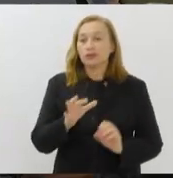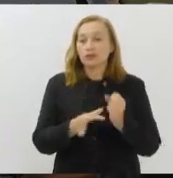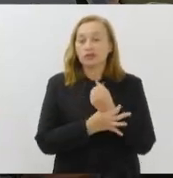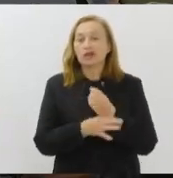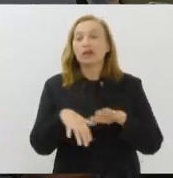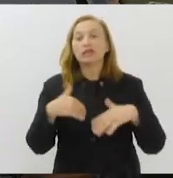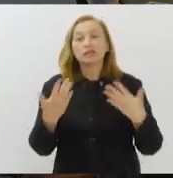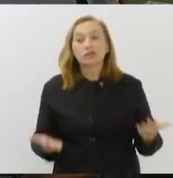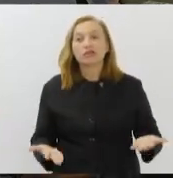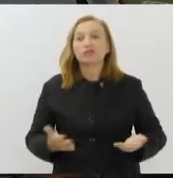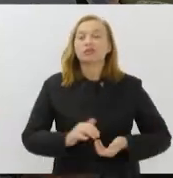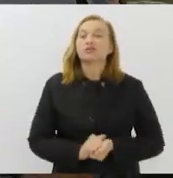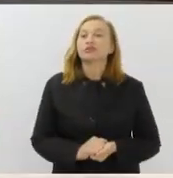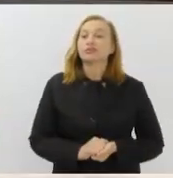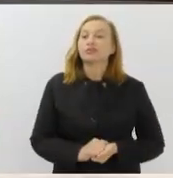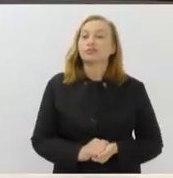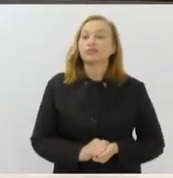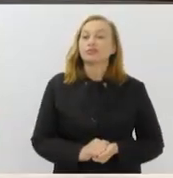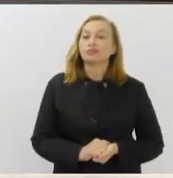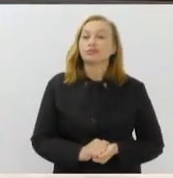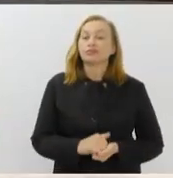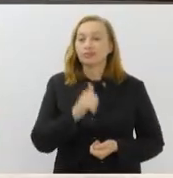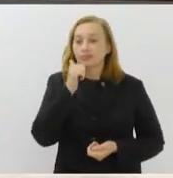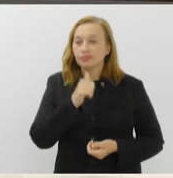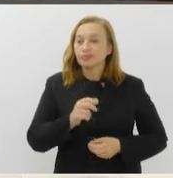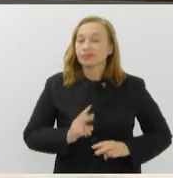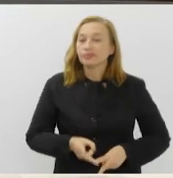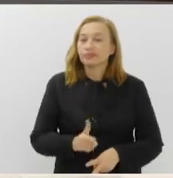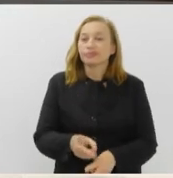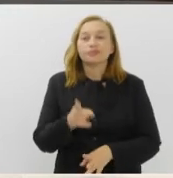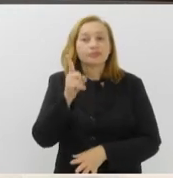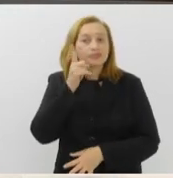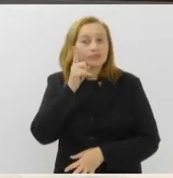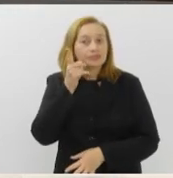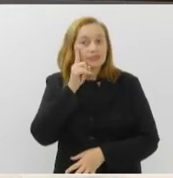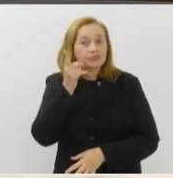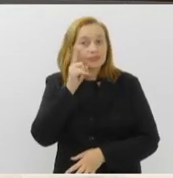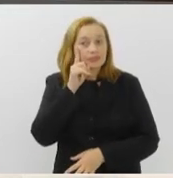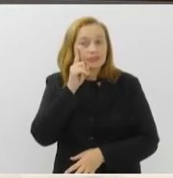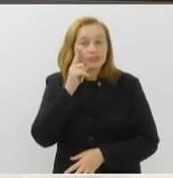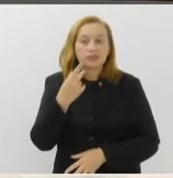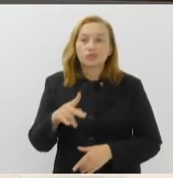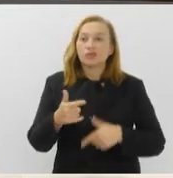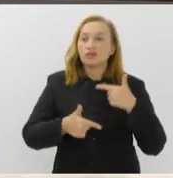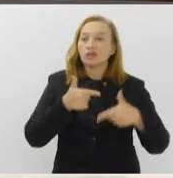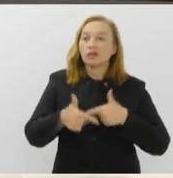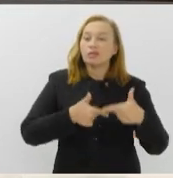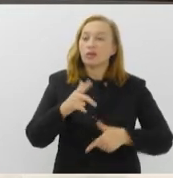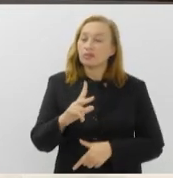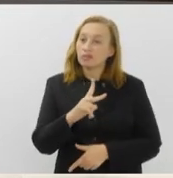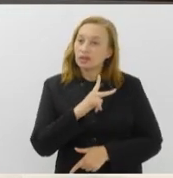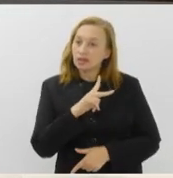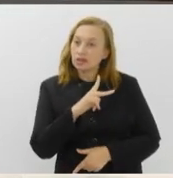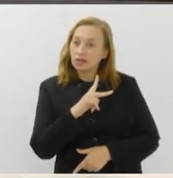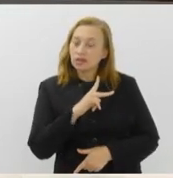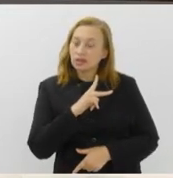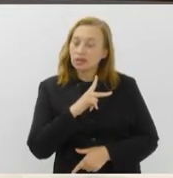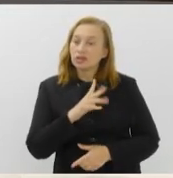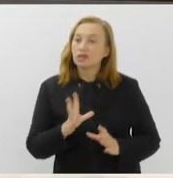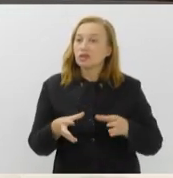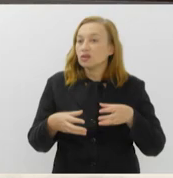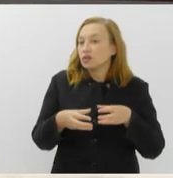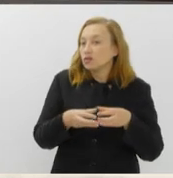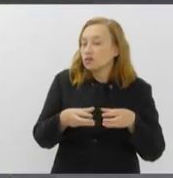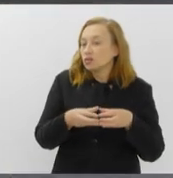Então, nossas mulheres continuam no dia a dia, a partir do seu trabalho individual, a partir da